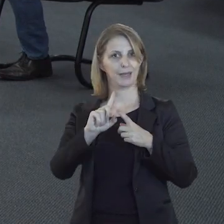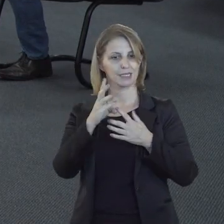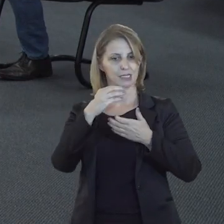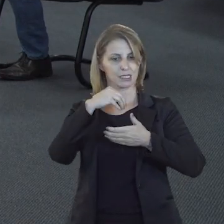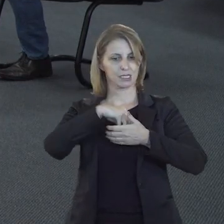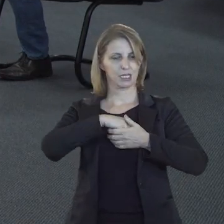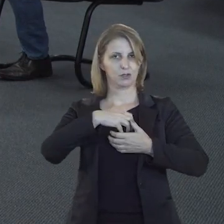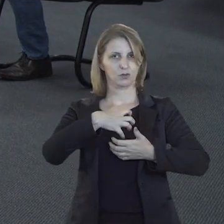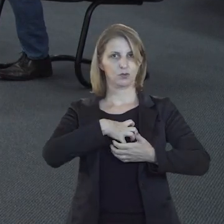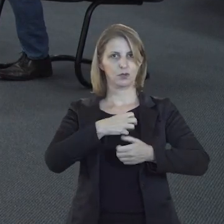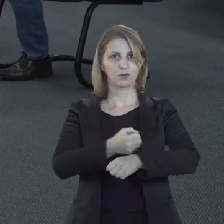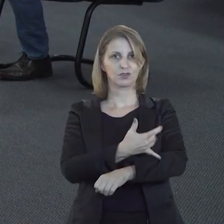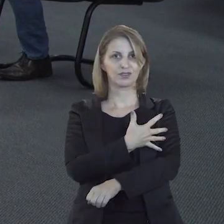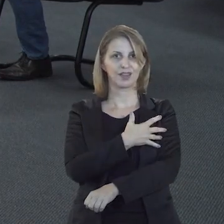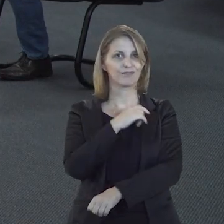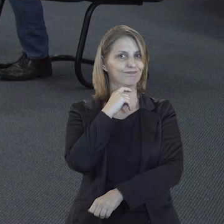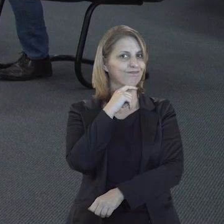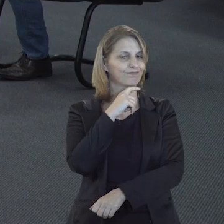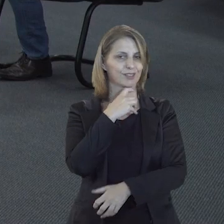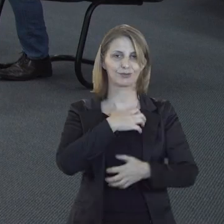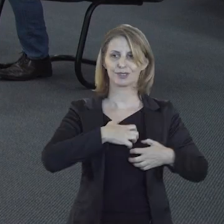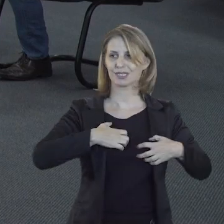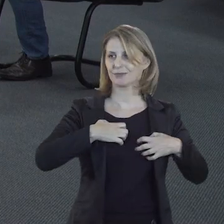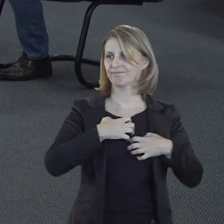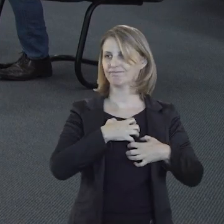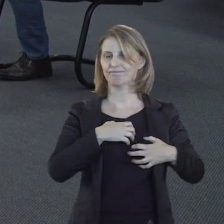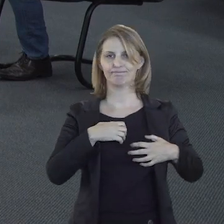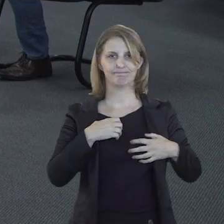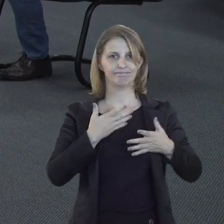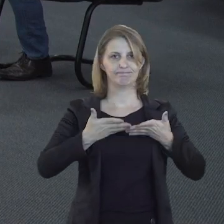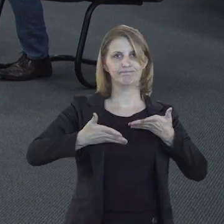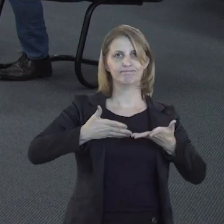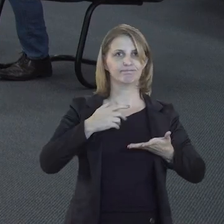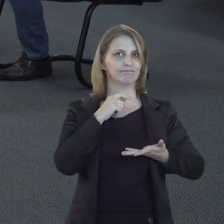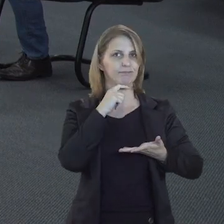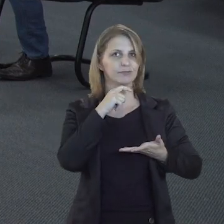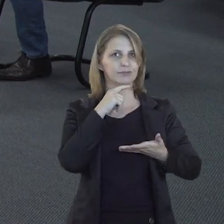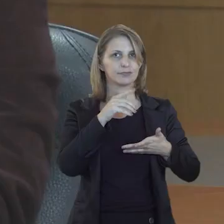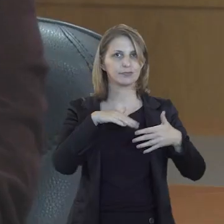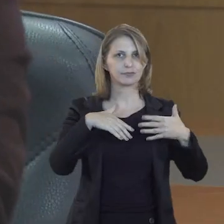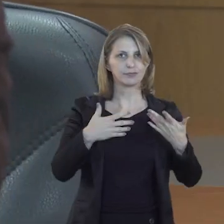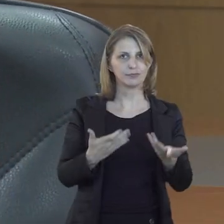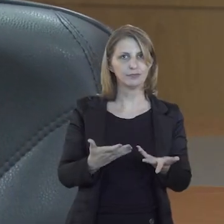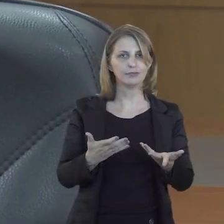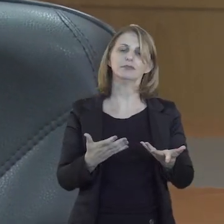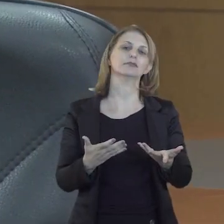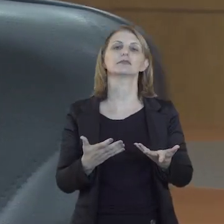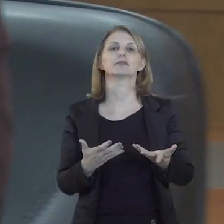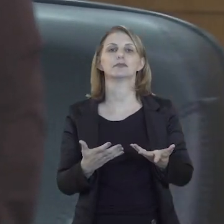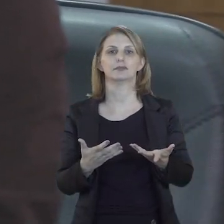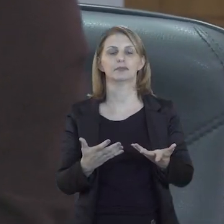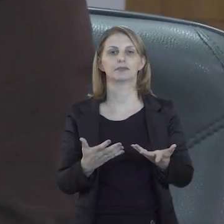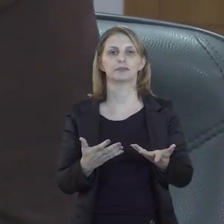aquilo, mas aquilo me afetou emocionalmente e eu não estava percebendo. Então, assim,